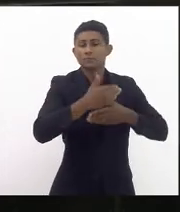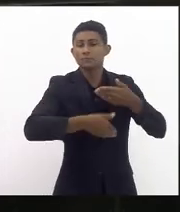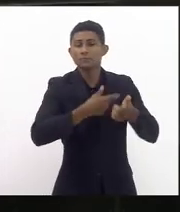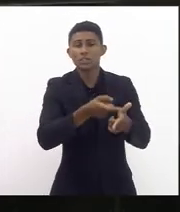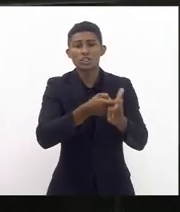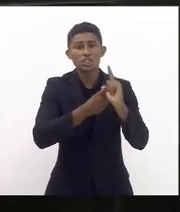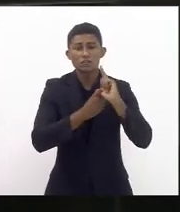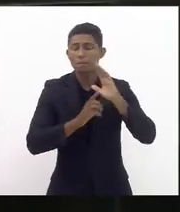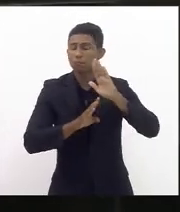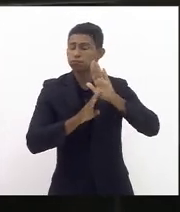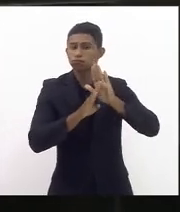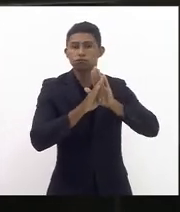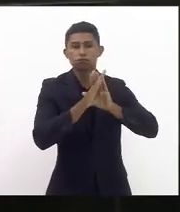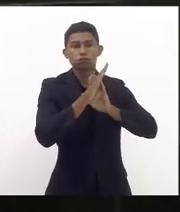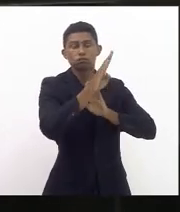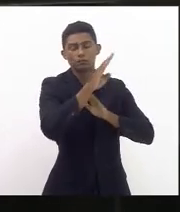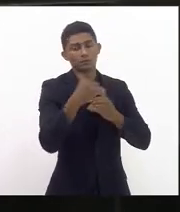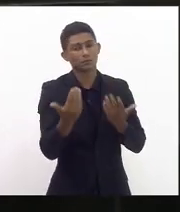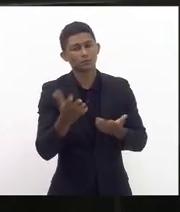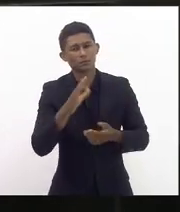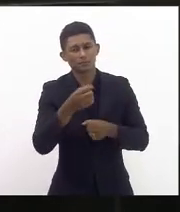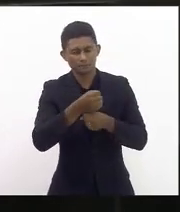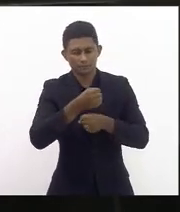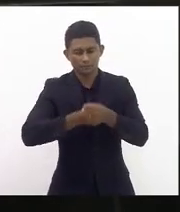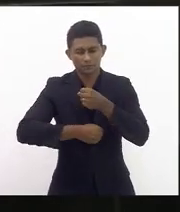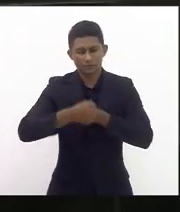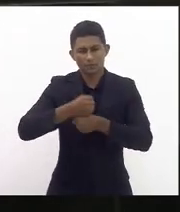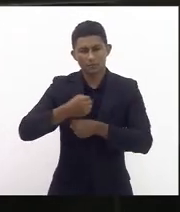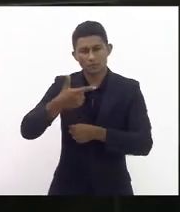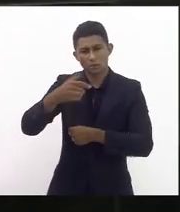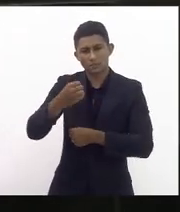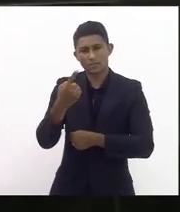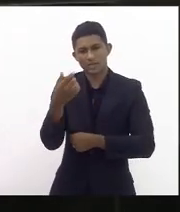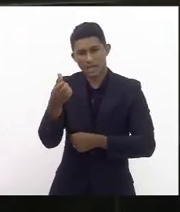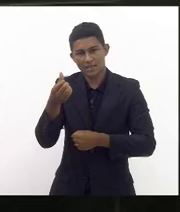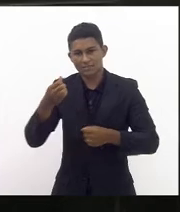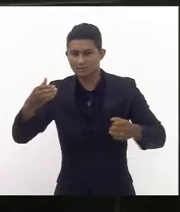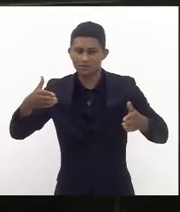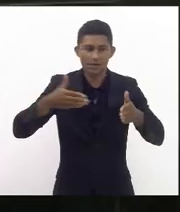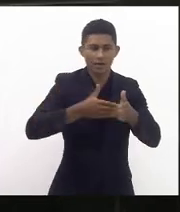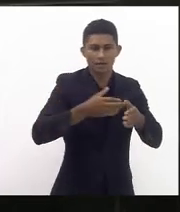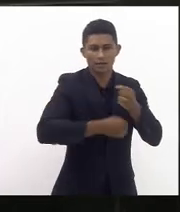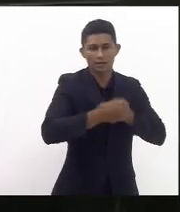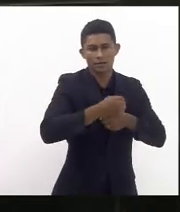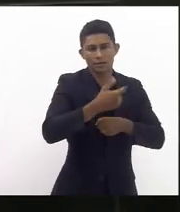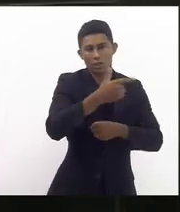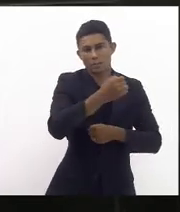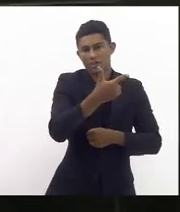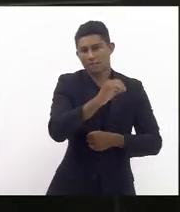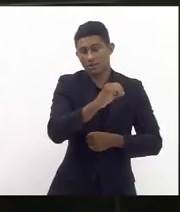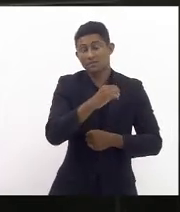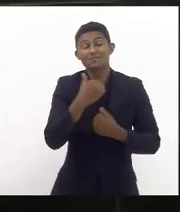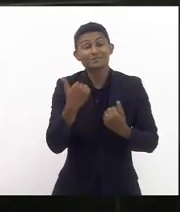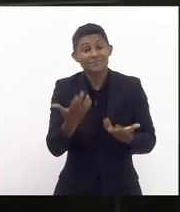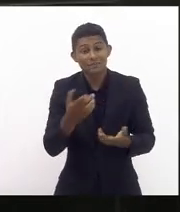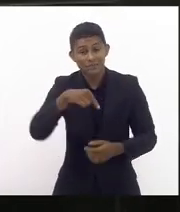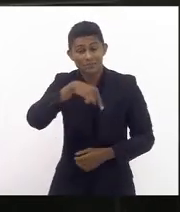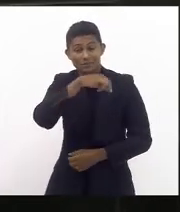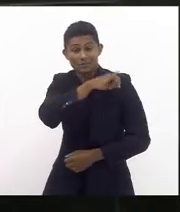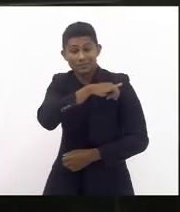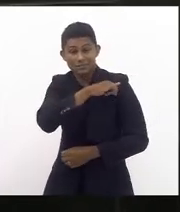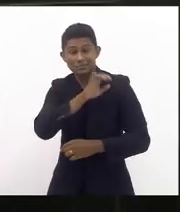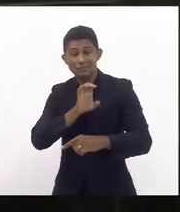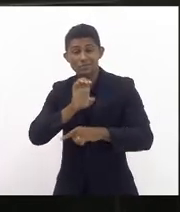de 2016 a 2020, o Estado do Rio de Janeiro ultrapassou o limite de